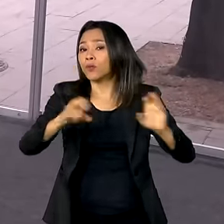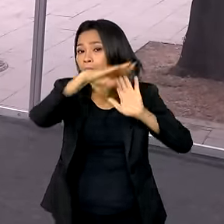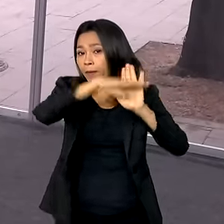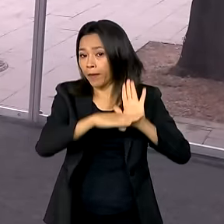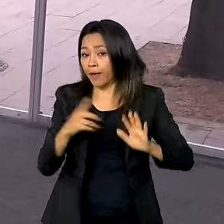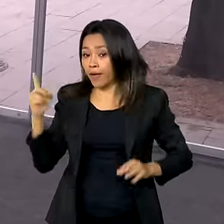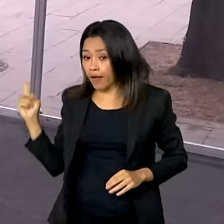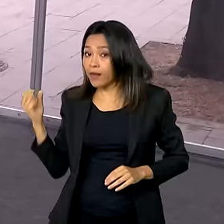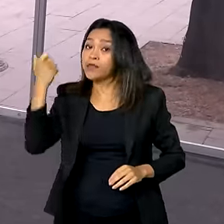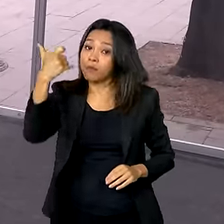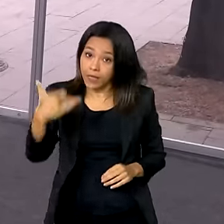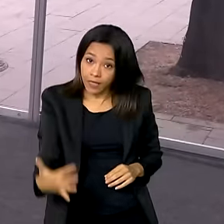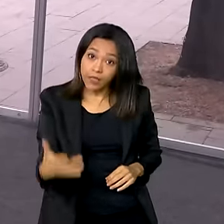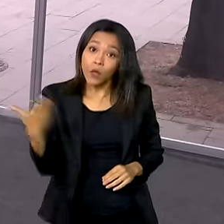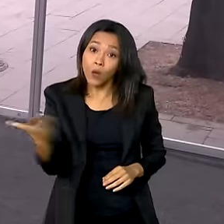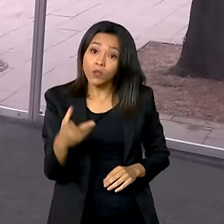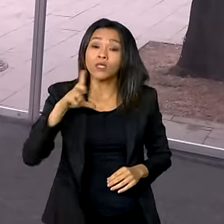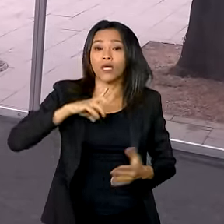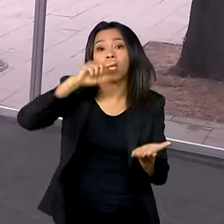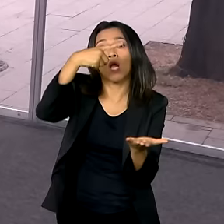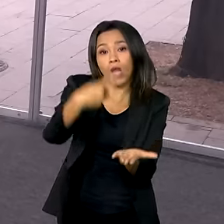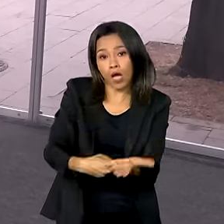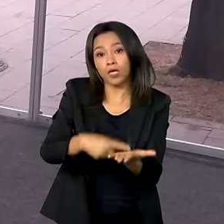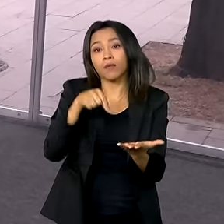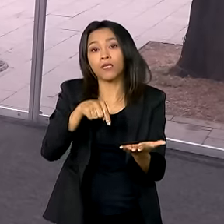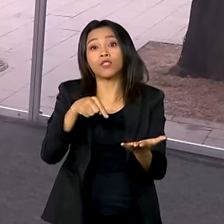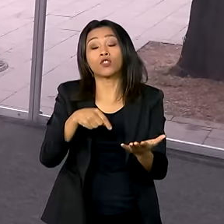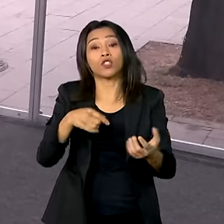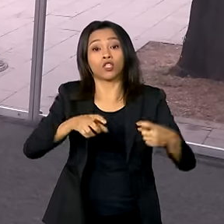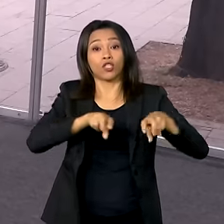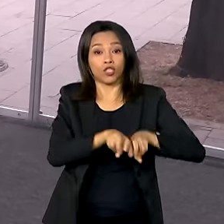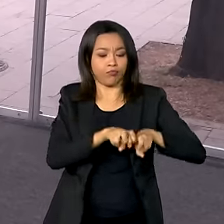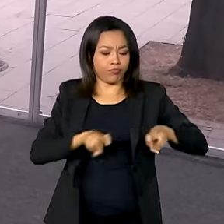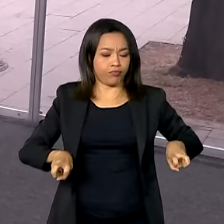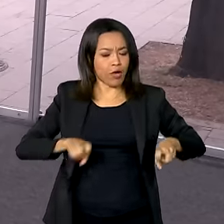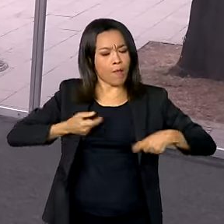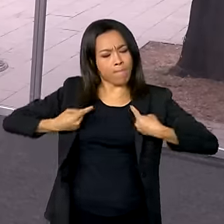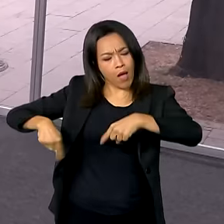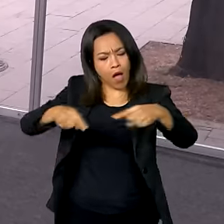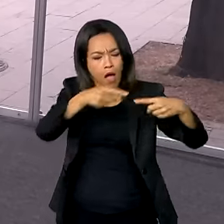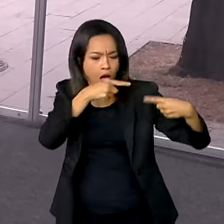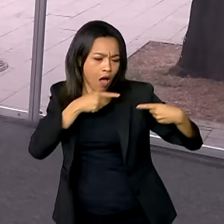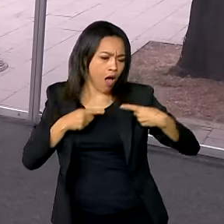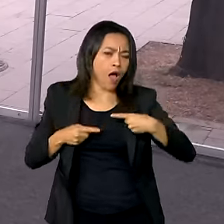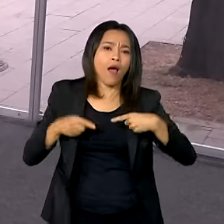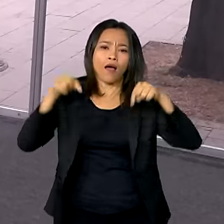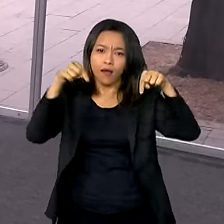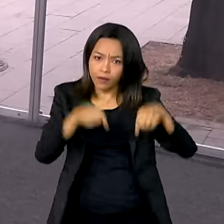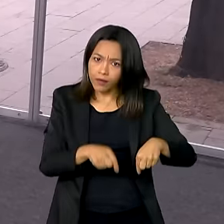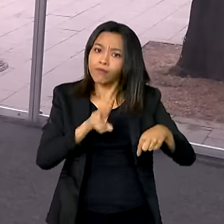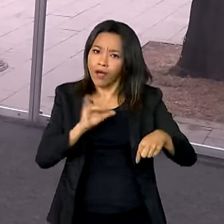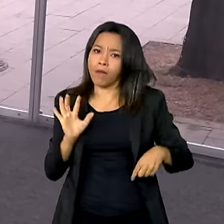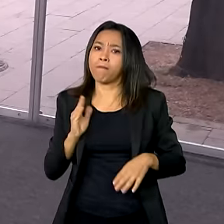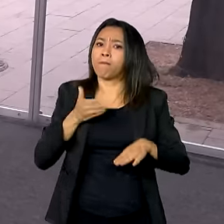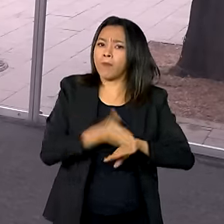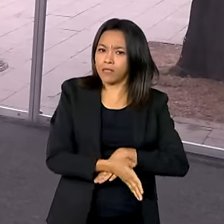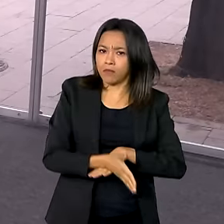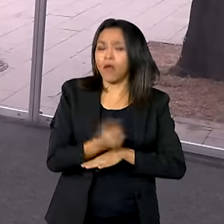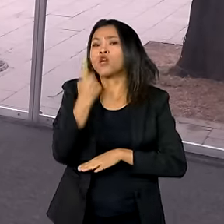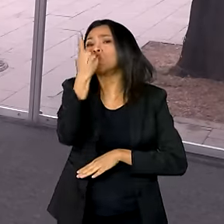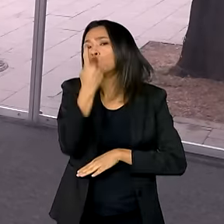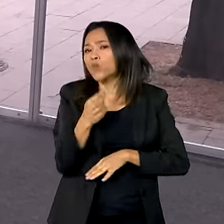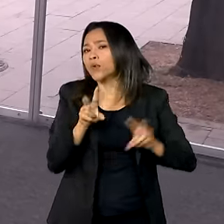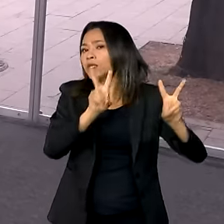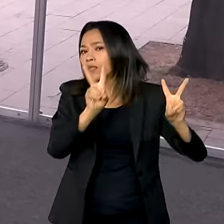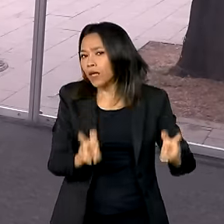Padilha participa de agendas, né, das mesas de debate com a sociedade civil aqui no Rio de Janeiro. Uma dessas mesas, ministro,